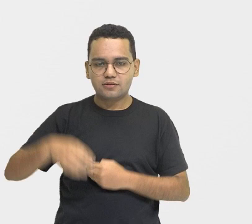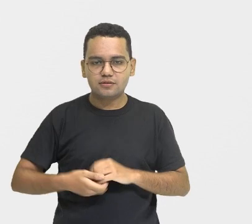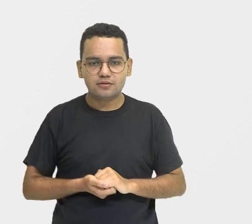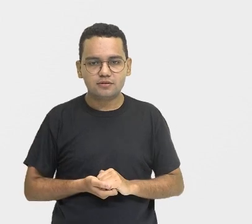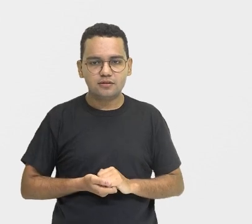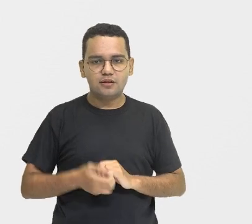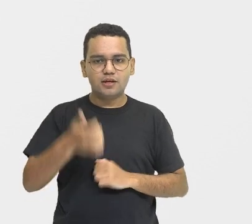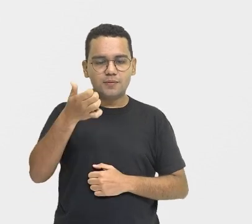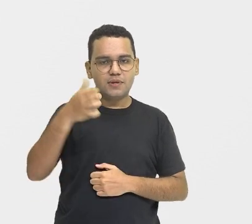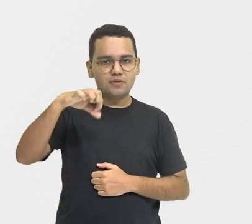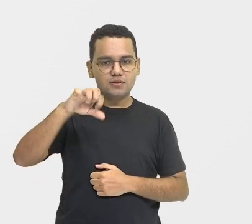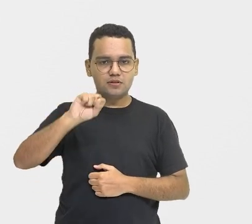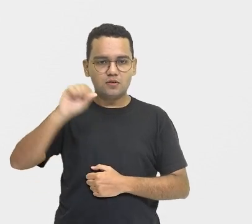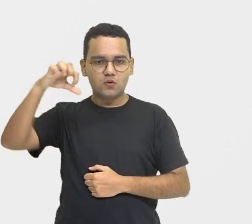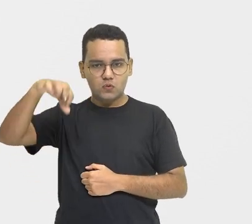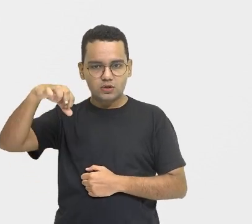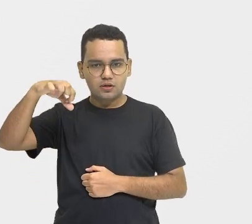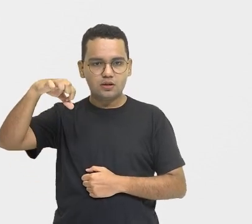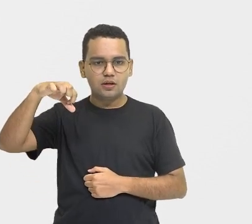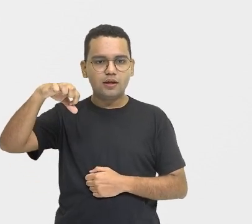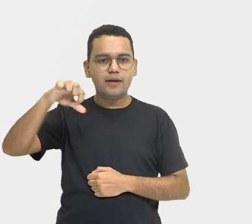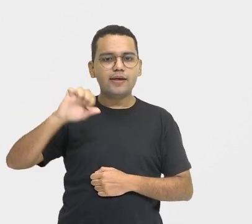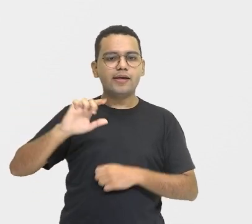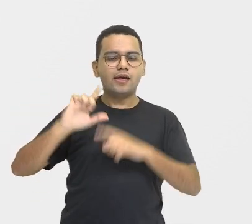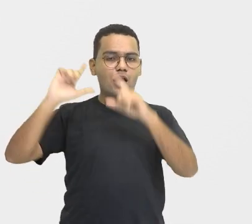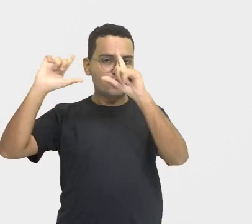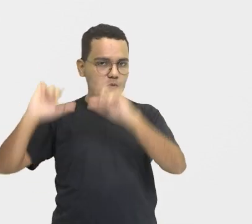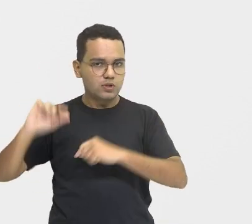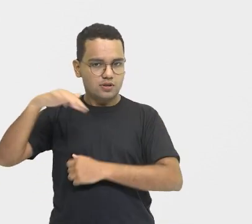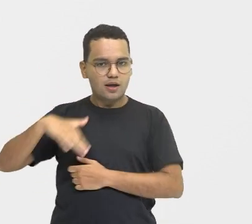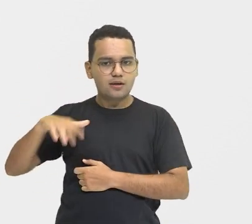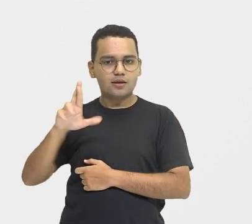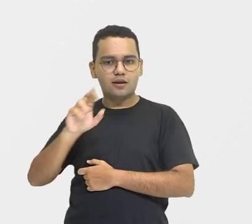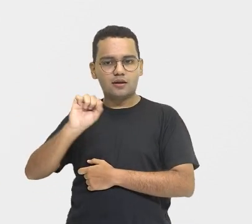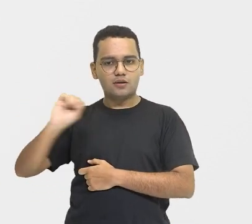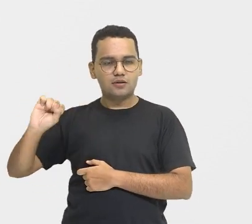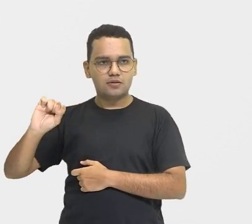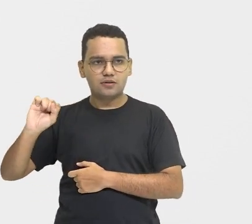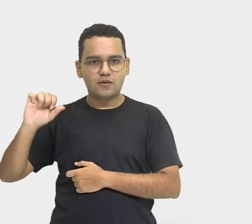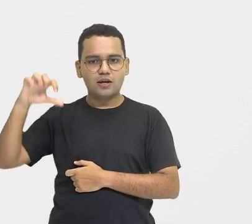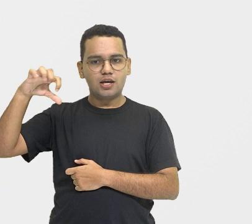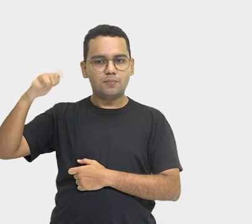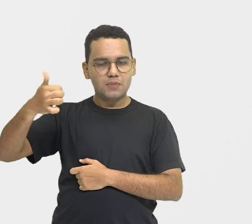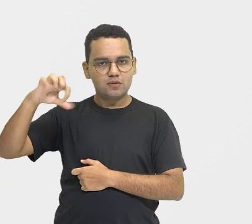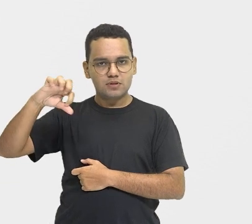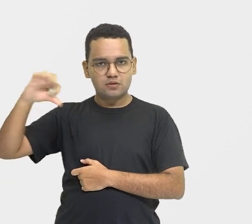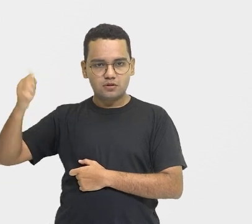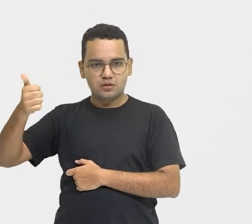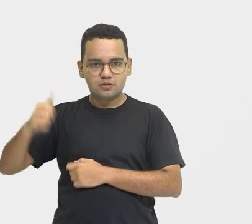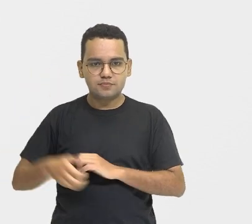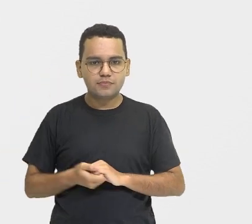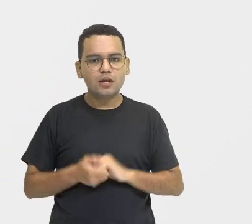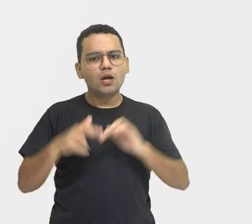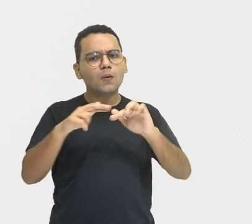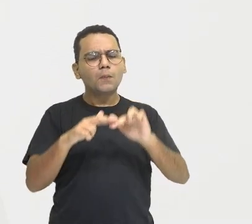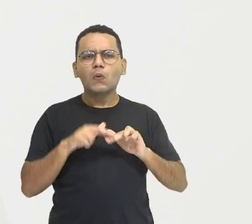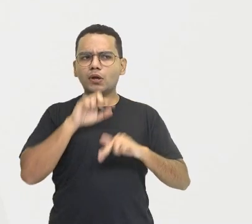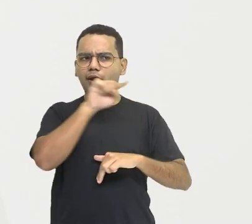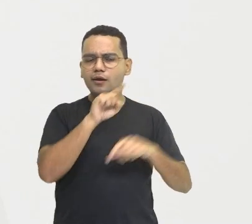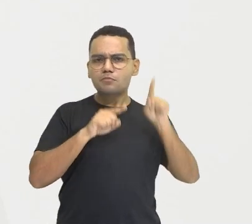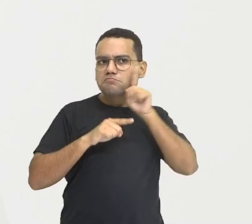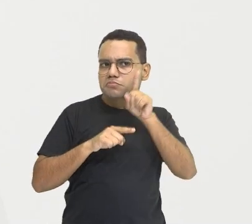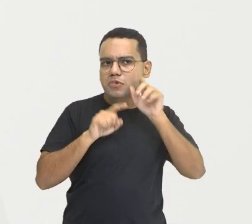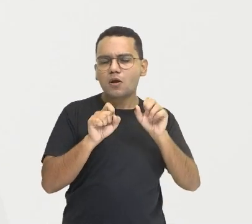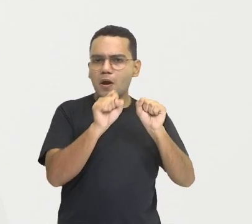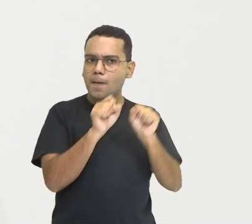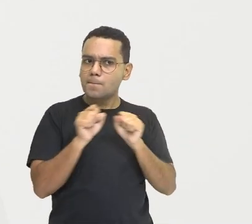em 1989 e o esfacelamento da União Soviética em 91. E aí a gente tem a soberania total dos Estados Unidos, né, que se